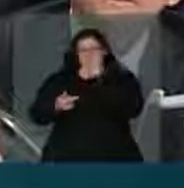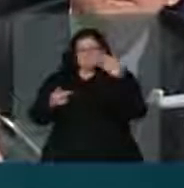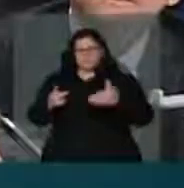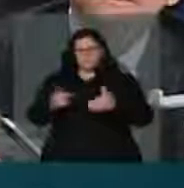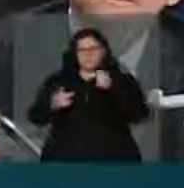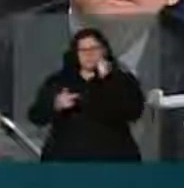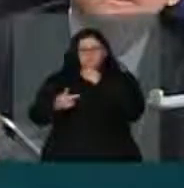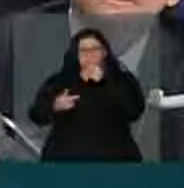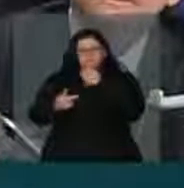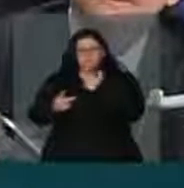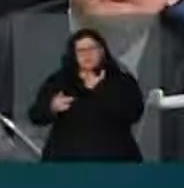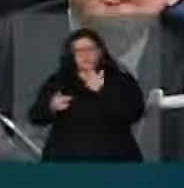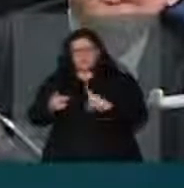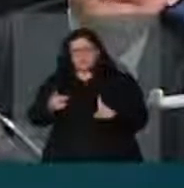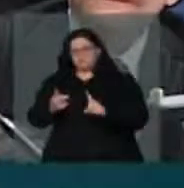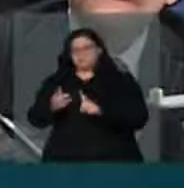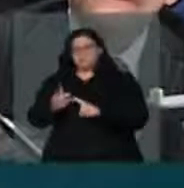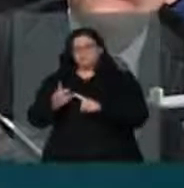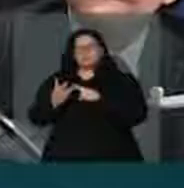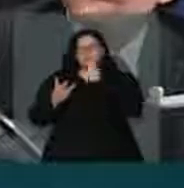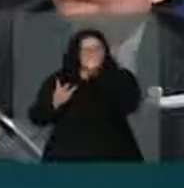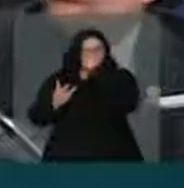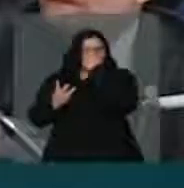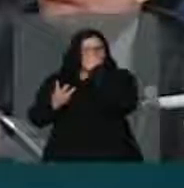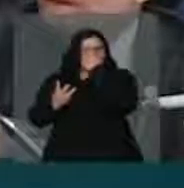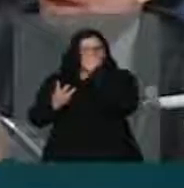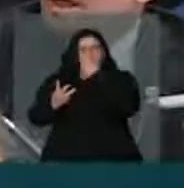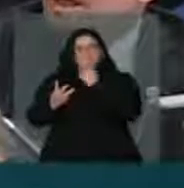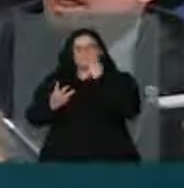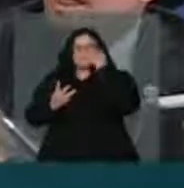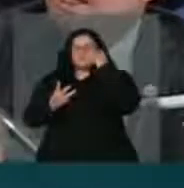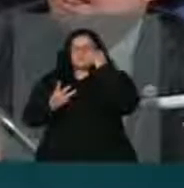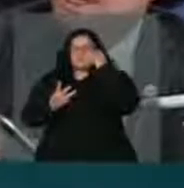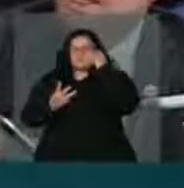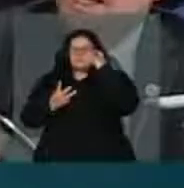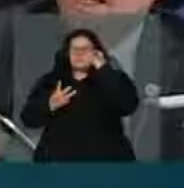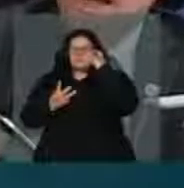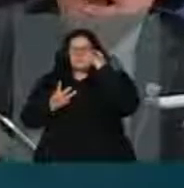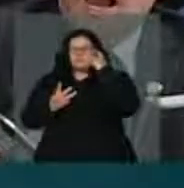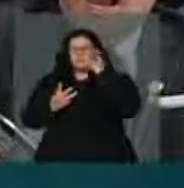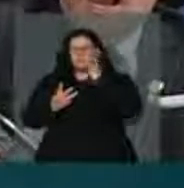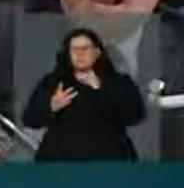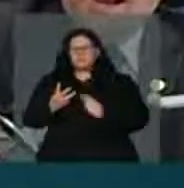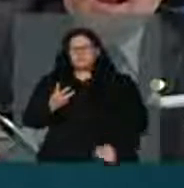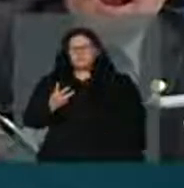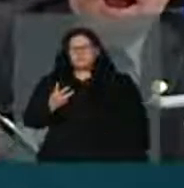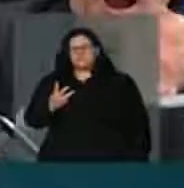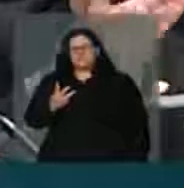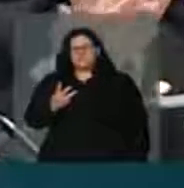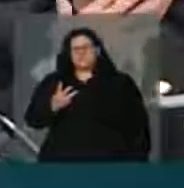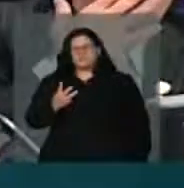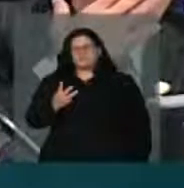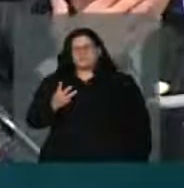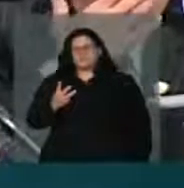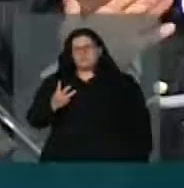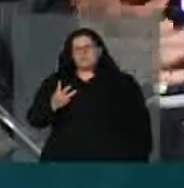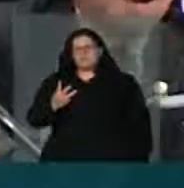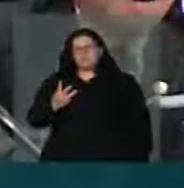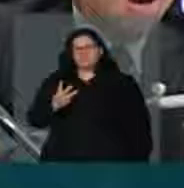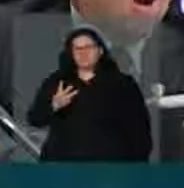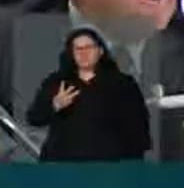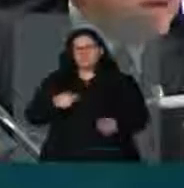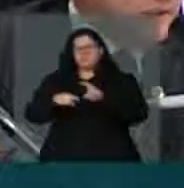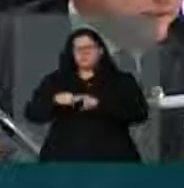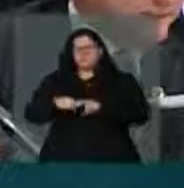gênero na política, que é inquestionavelmente insuficiente. Por isso, o